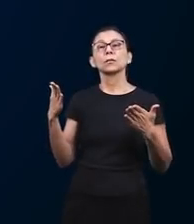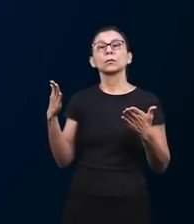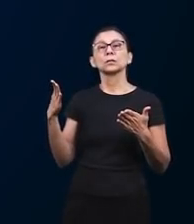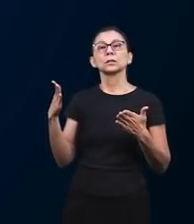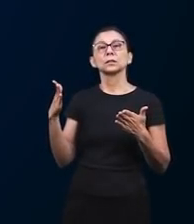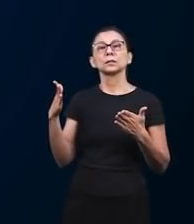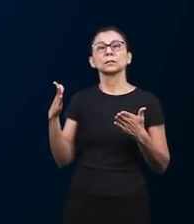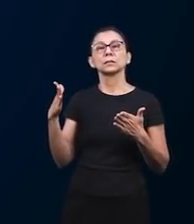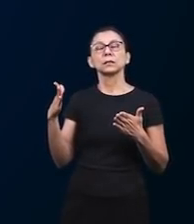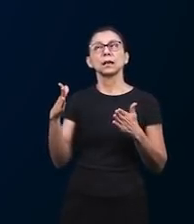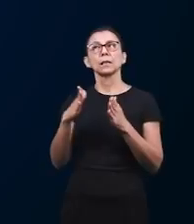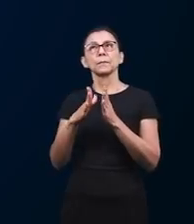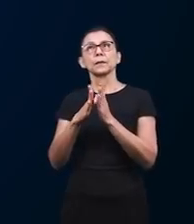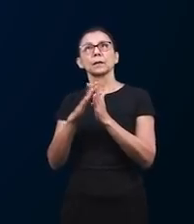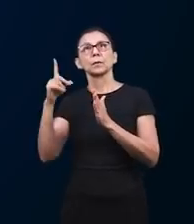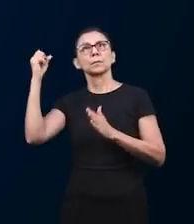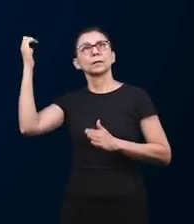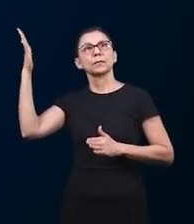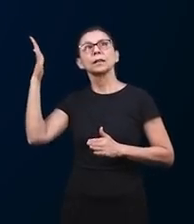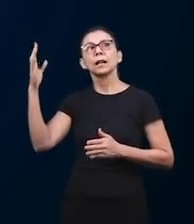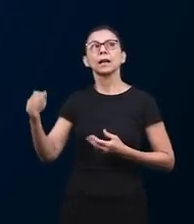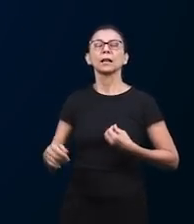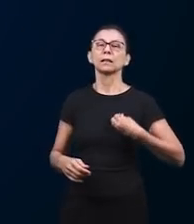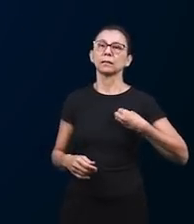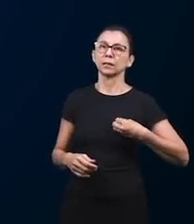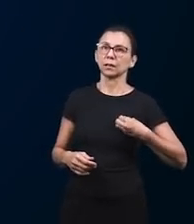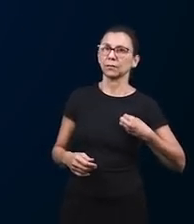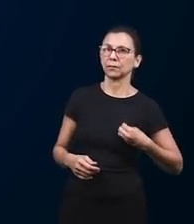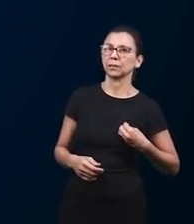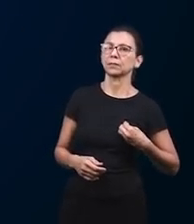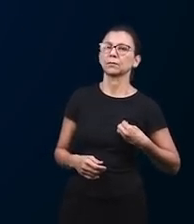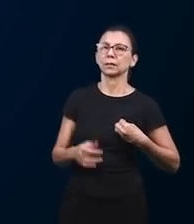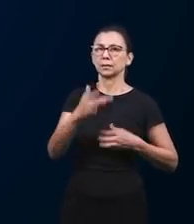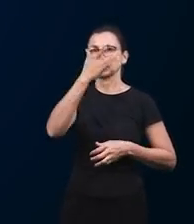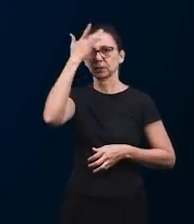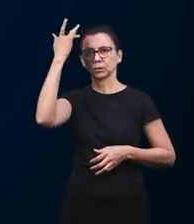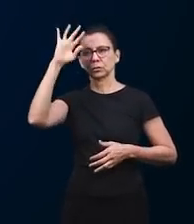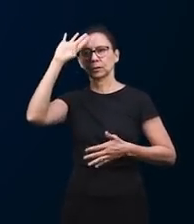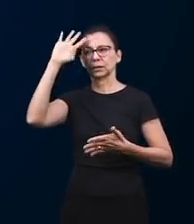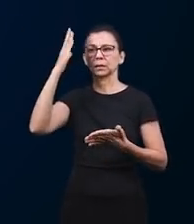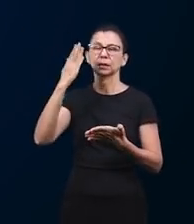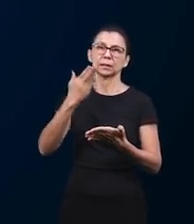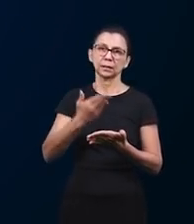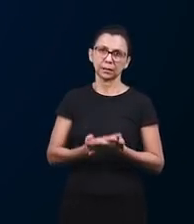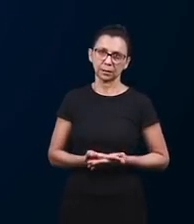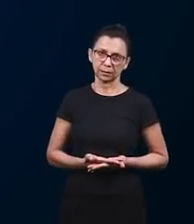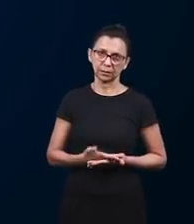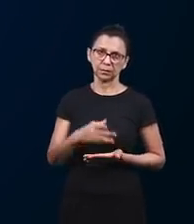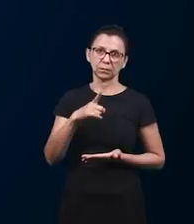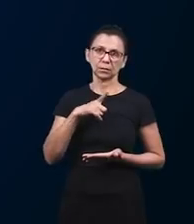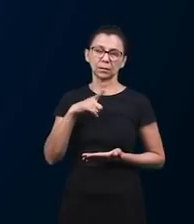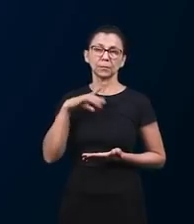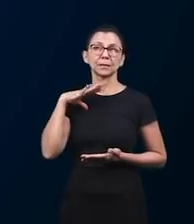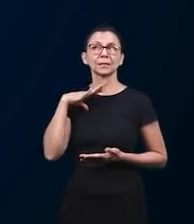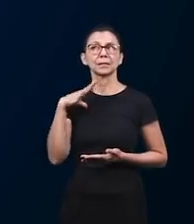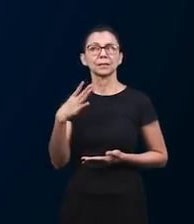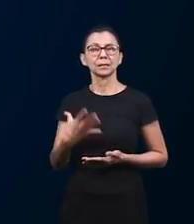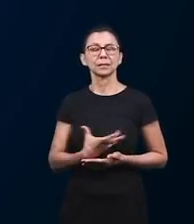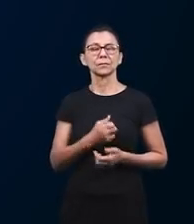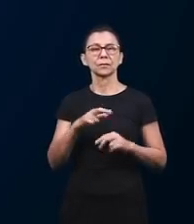viva, né? A palavra que traz vida a todo aquele que crê. Nós temos recebido a